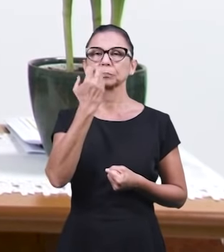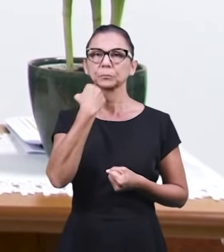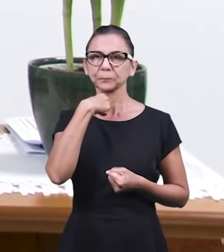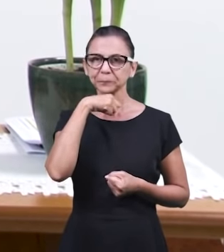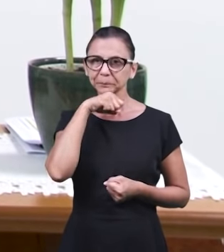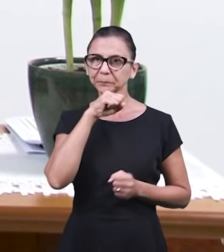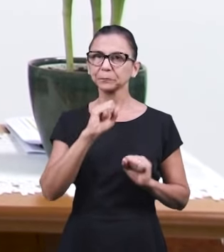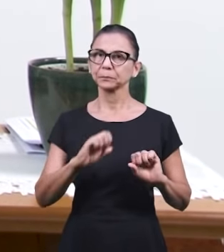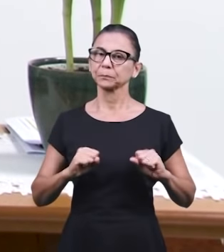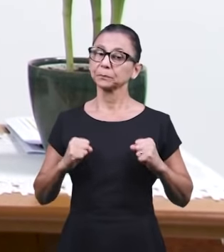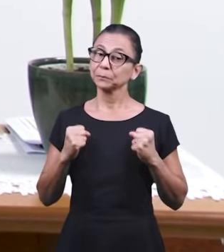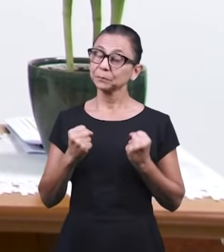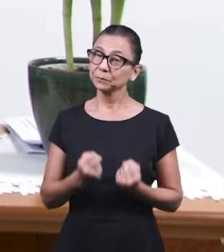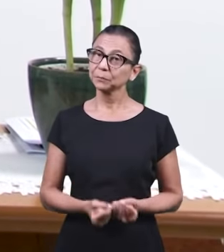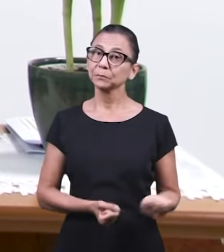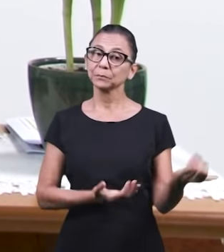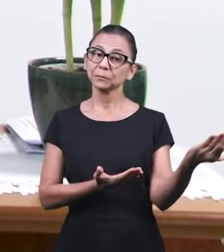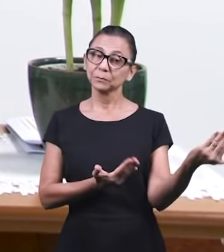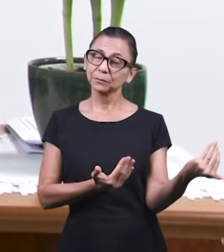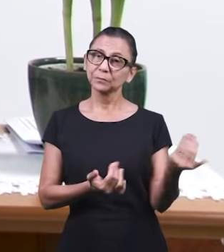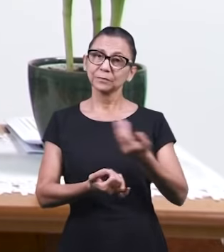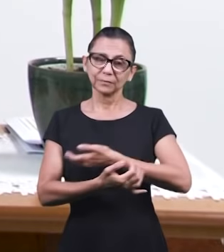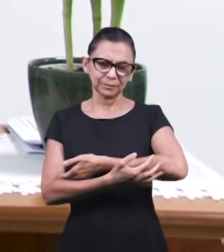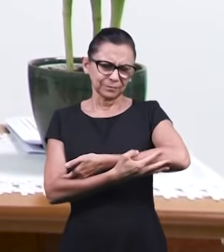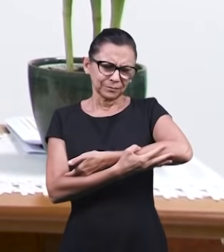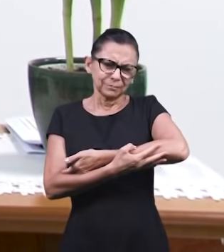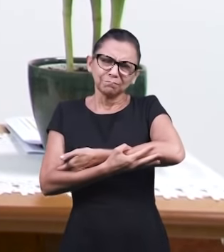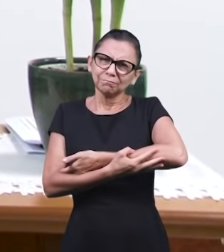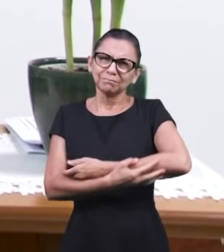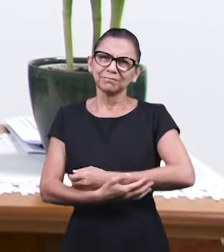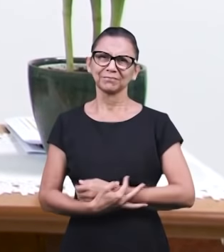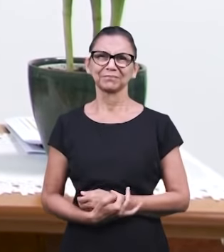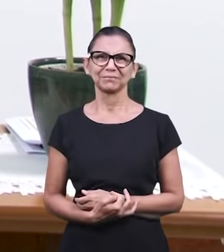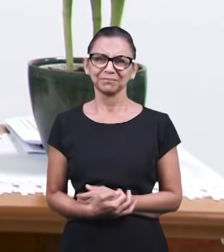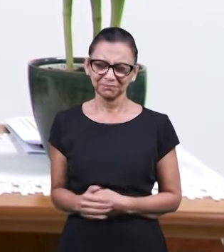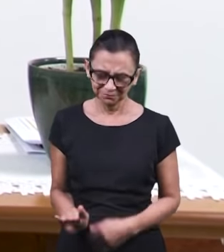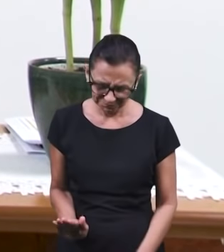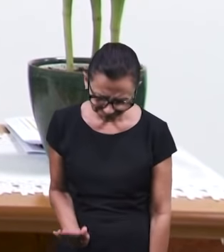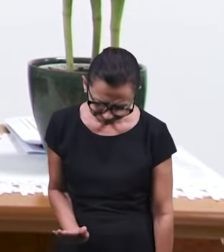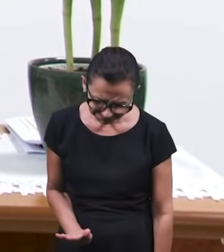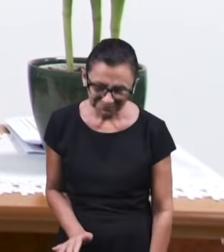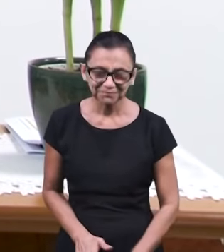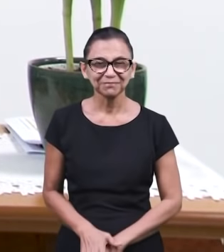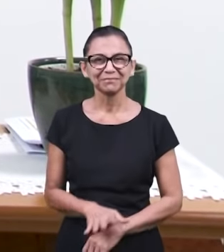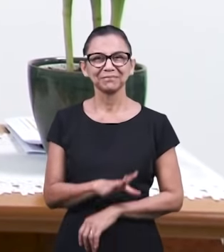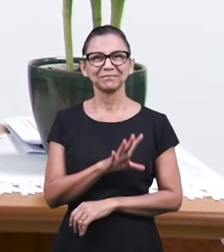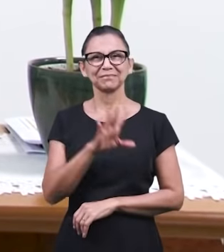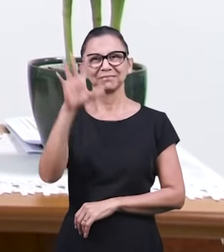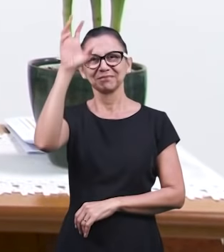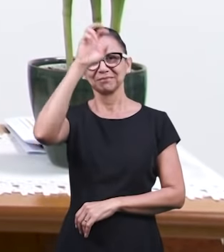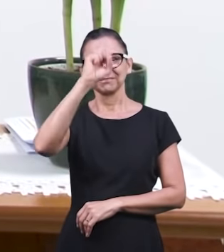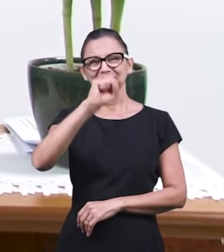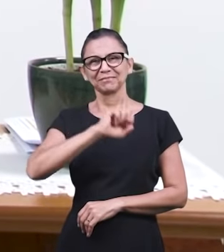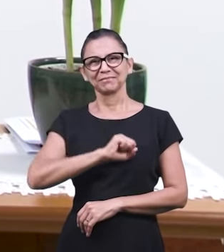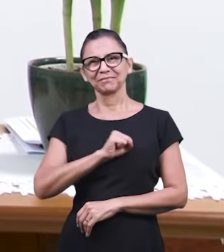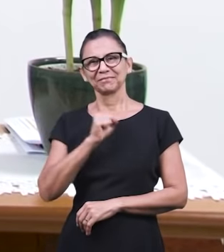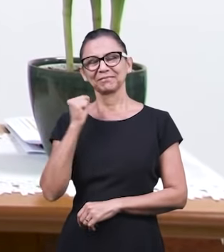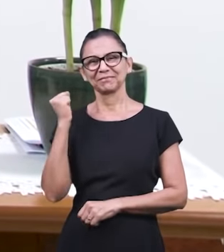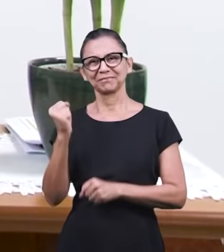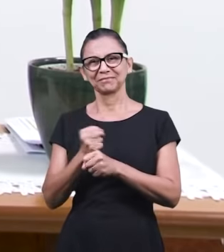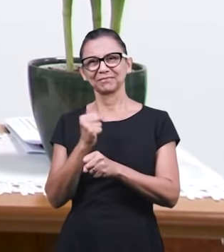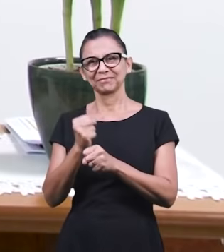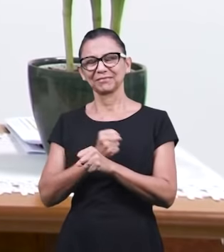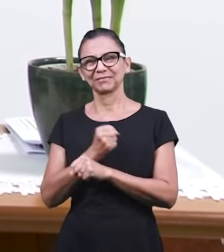se empenhado, né? dos jovens, das crianças, dos bebês que de pequeno aprendem a amar esta obra